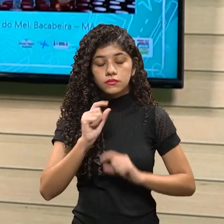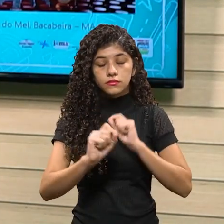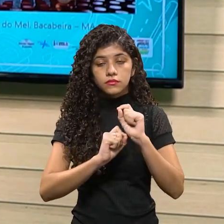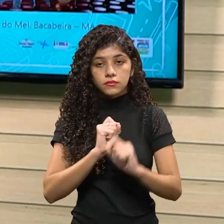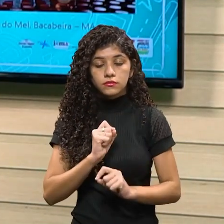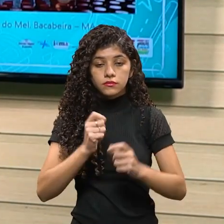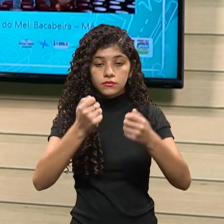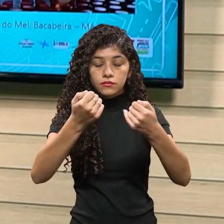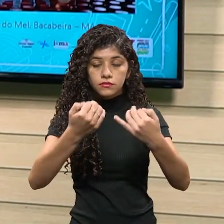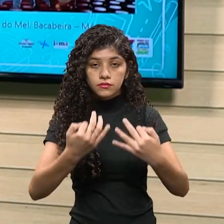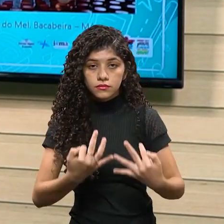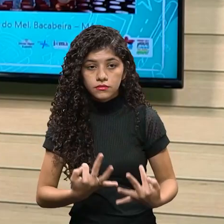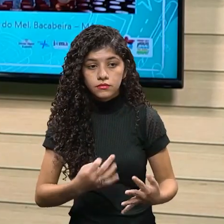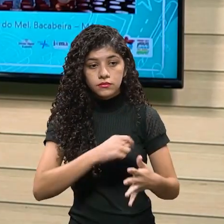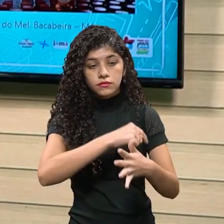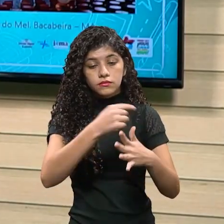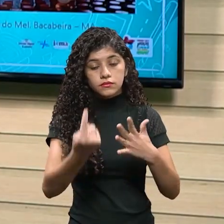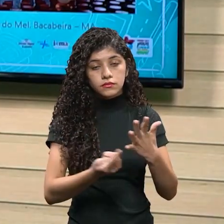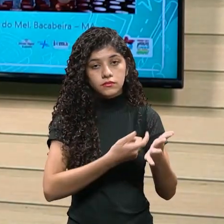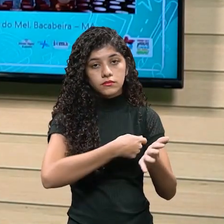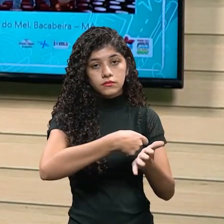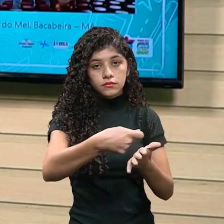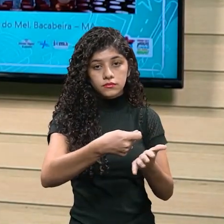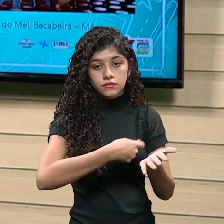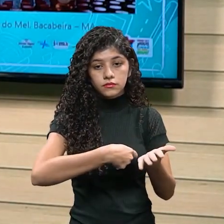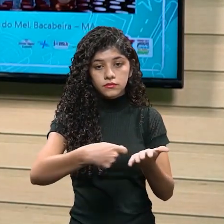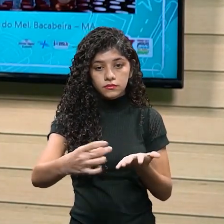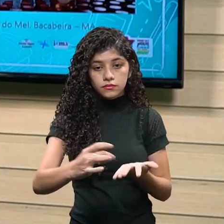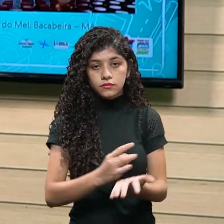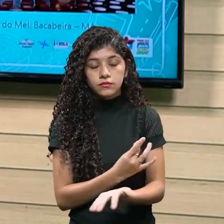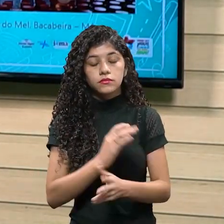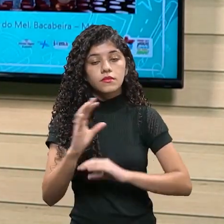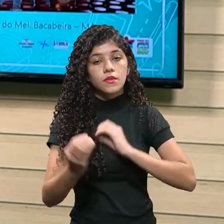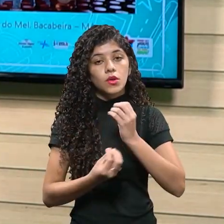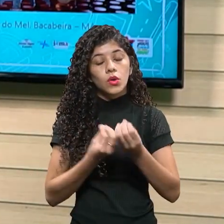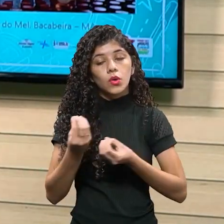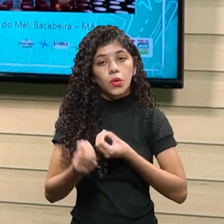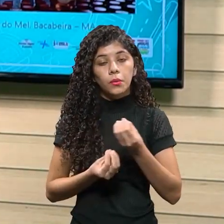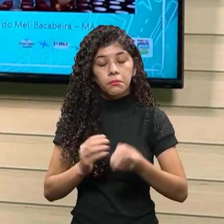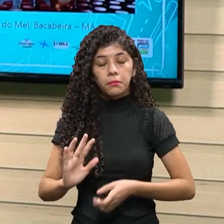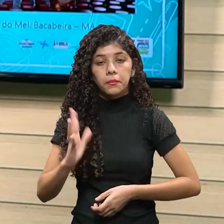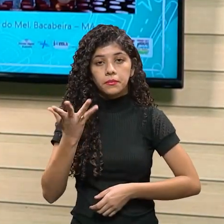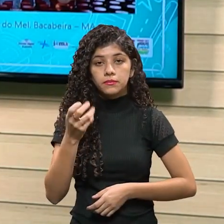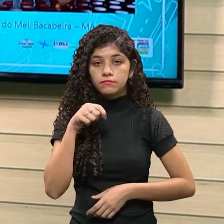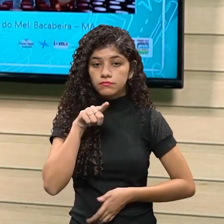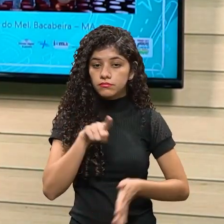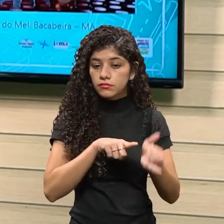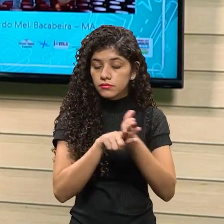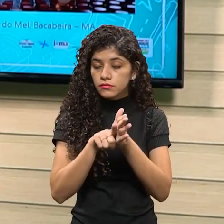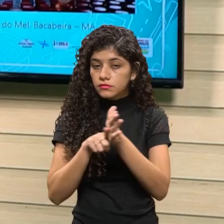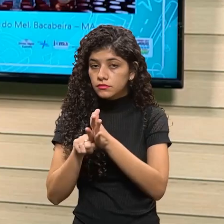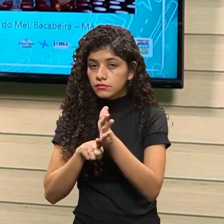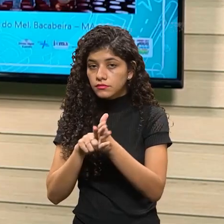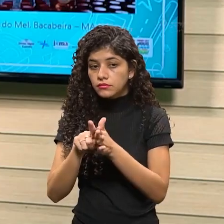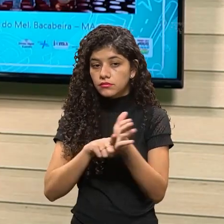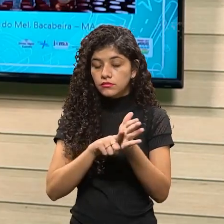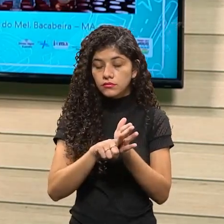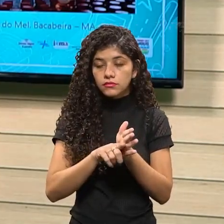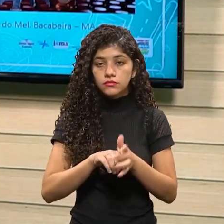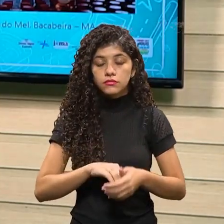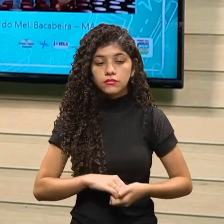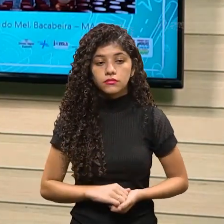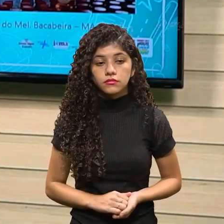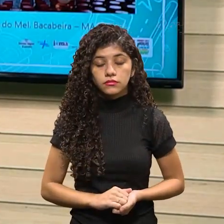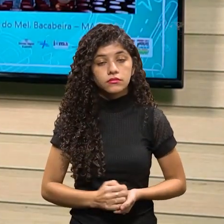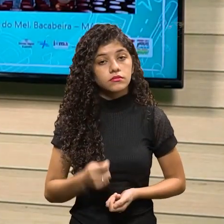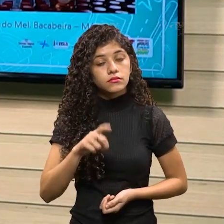justamente sobre os registros contábeis das cooperativas, como eles devem acontecer. Então façam uma pesquisa sobre essa norma técnica, para